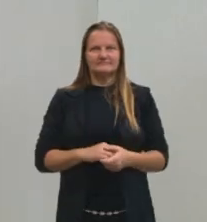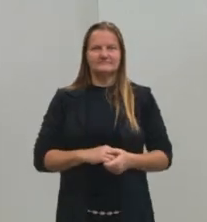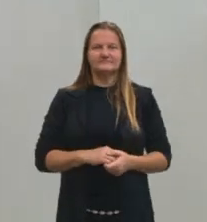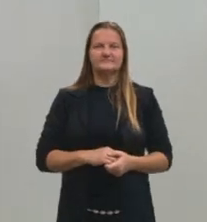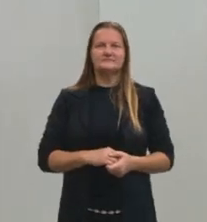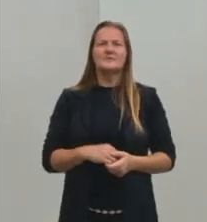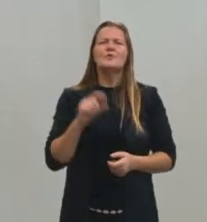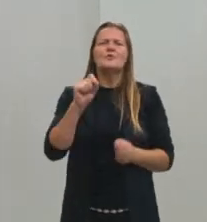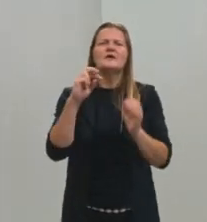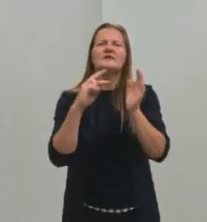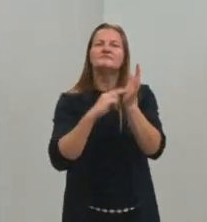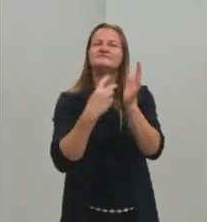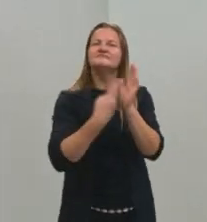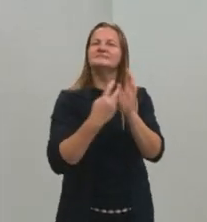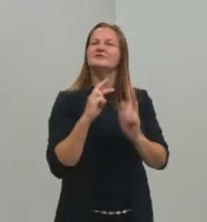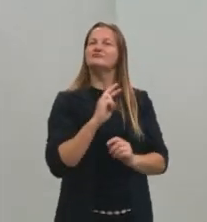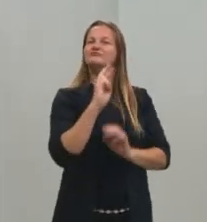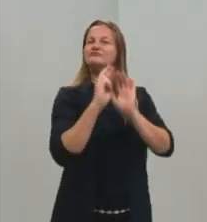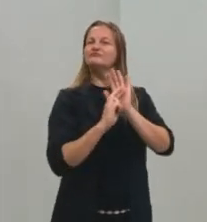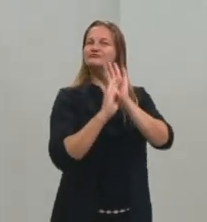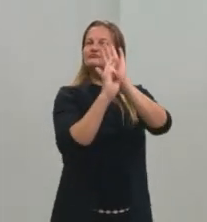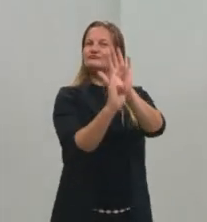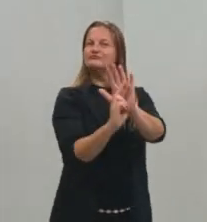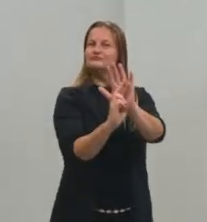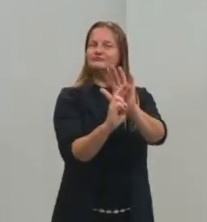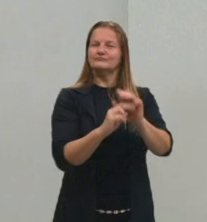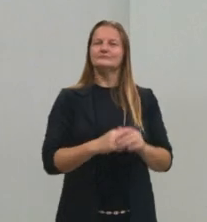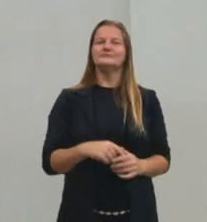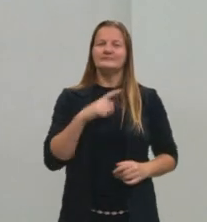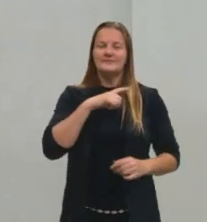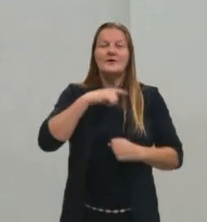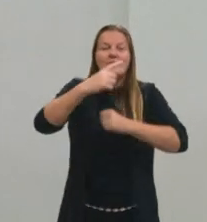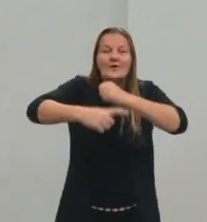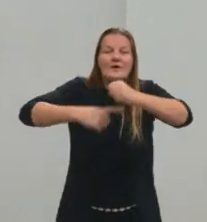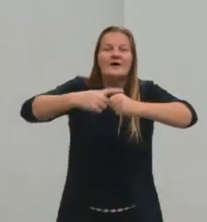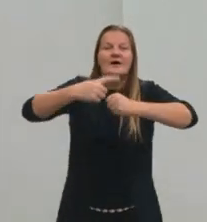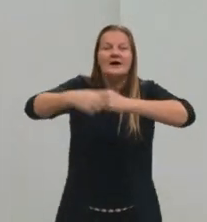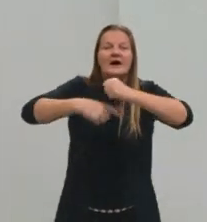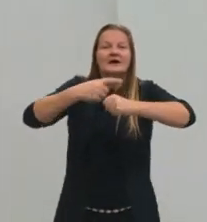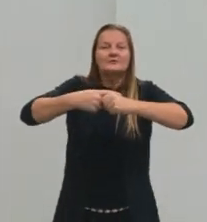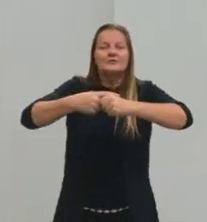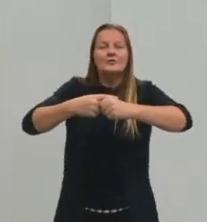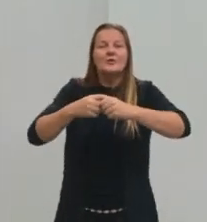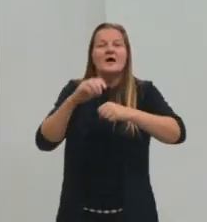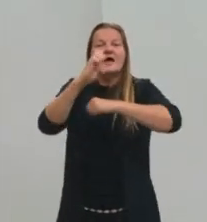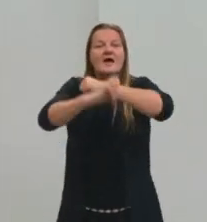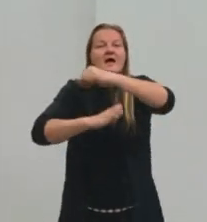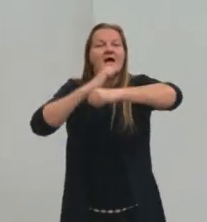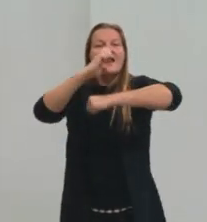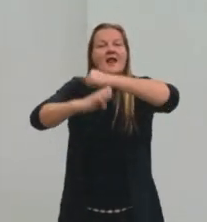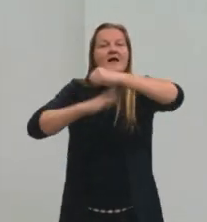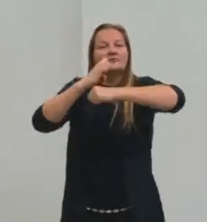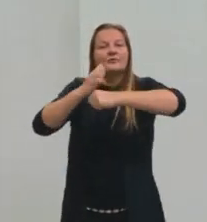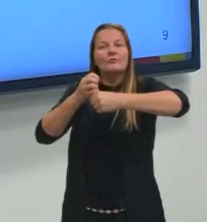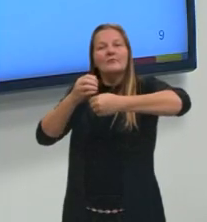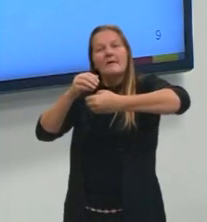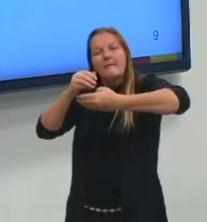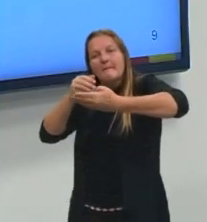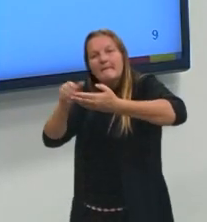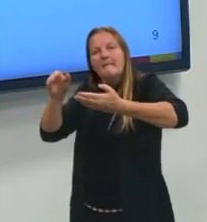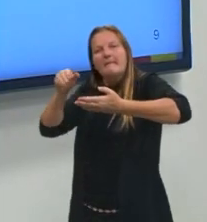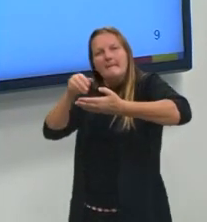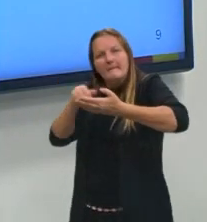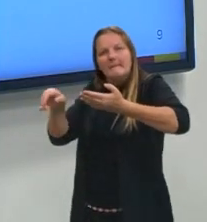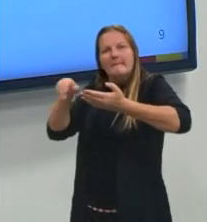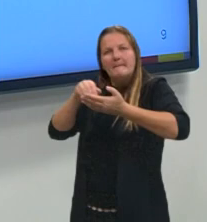o que que ela representa a tendência dos átomos de perder ou seja de fazer uma doação de elétrons para